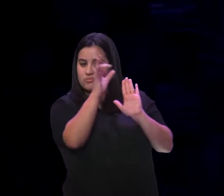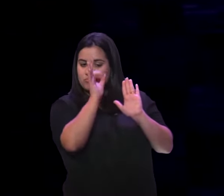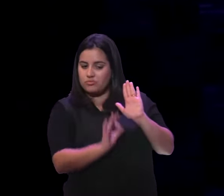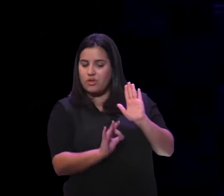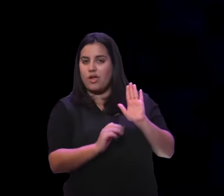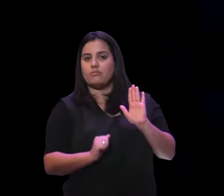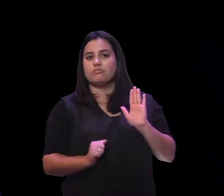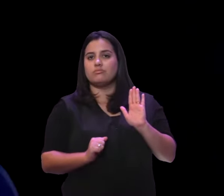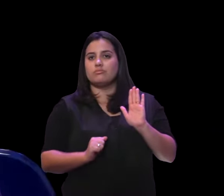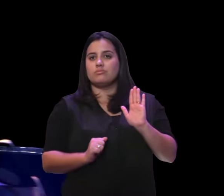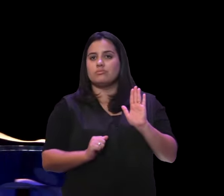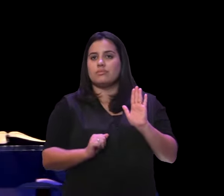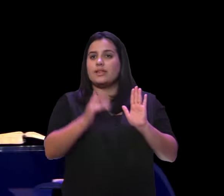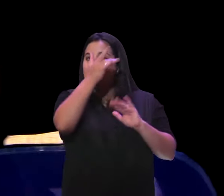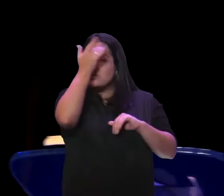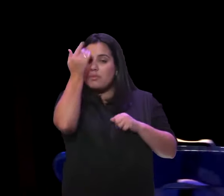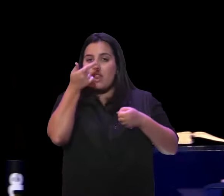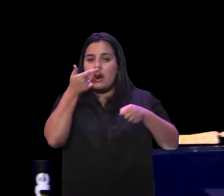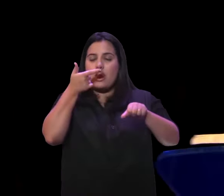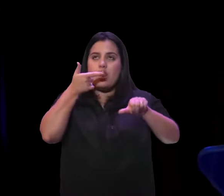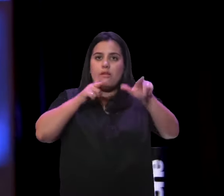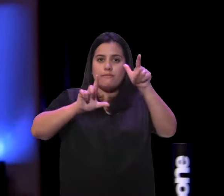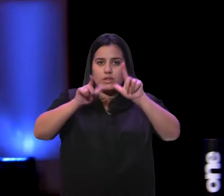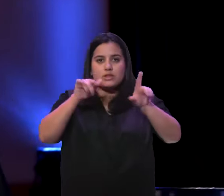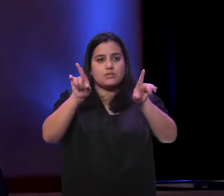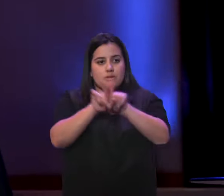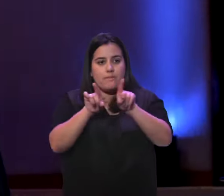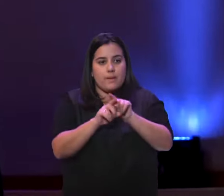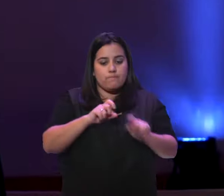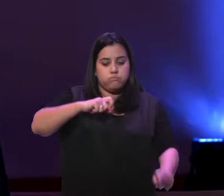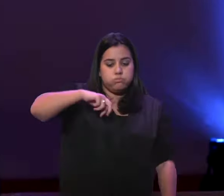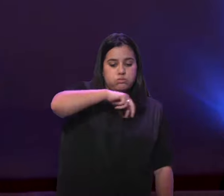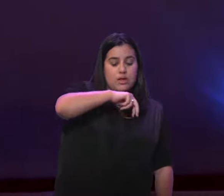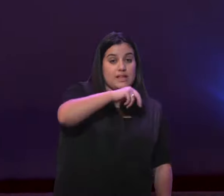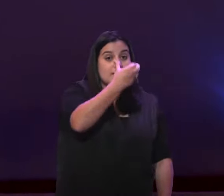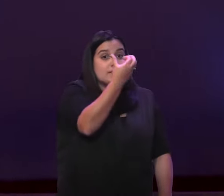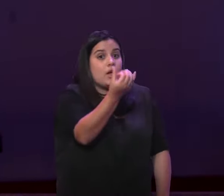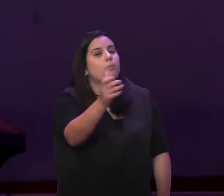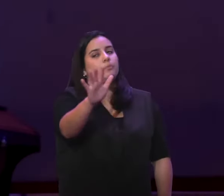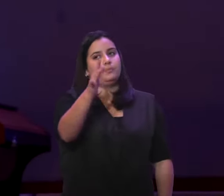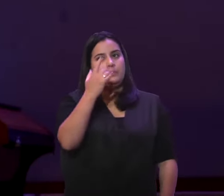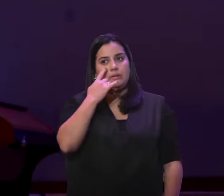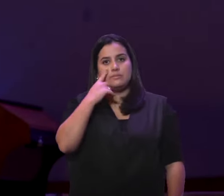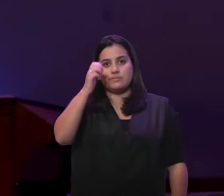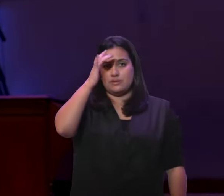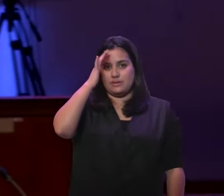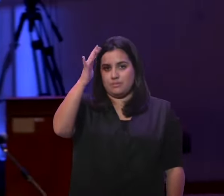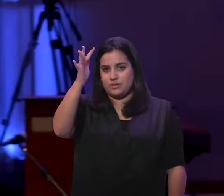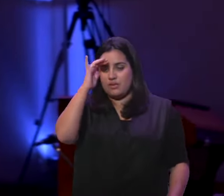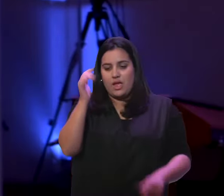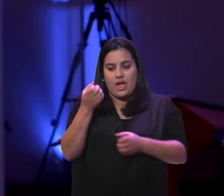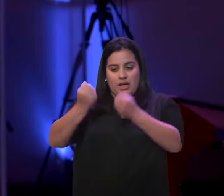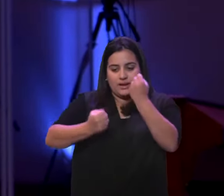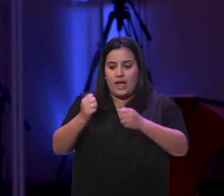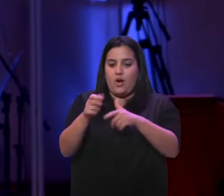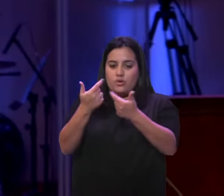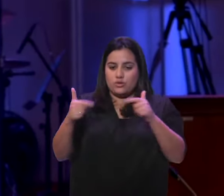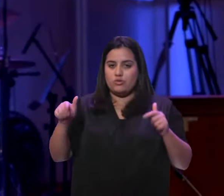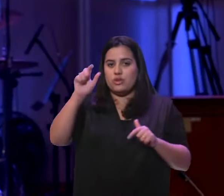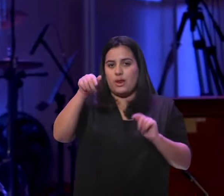foram levando a arca, só que dessa vez a cada 6 passos que eles davam, você imagina só, eles não estavam de carro, eles estavam indo a pé